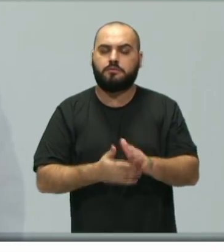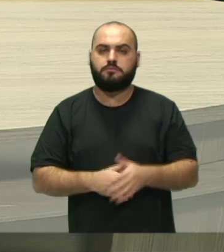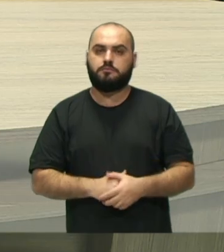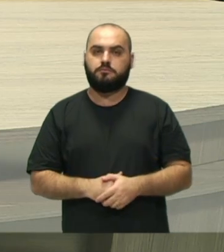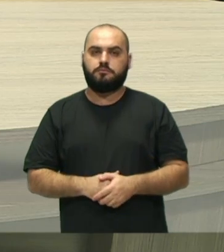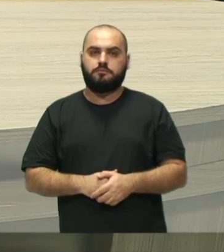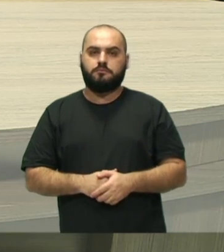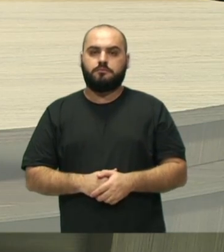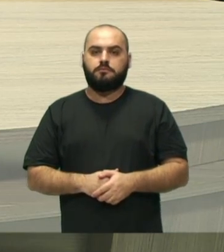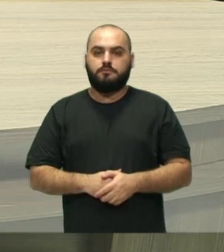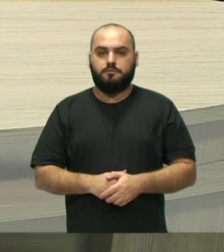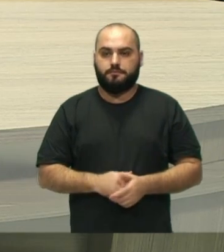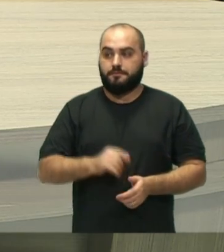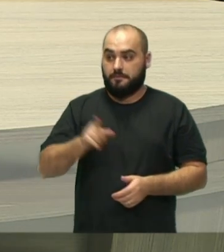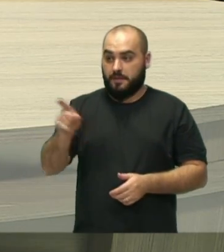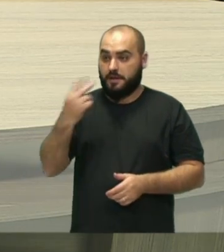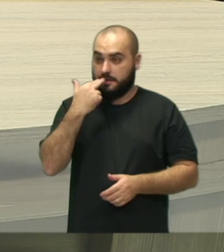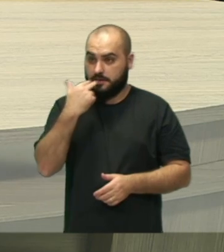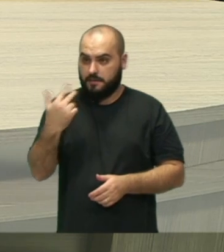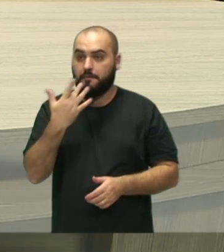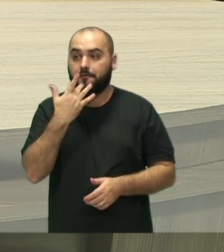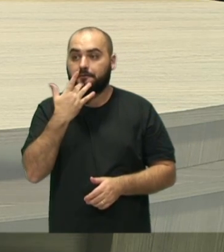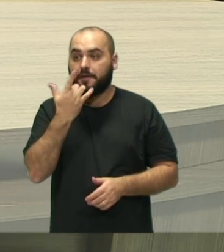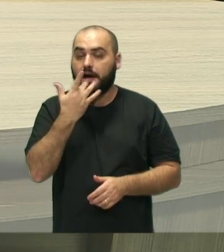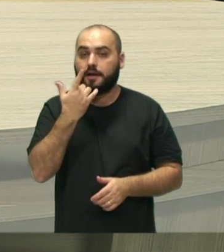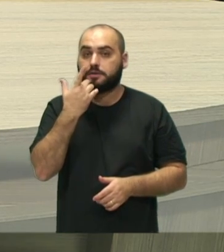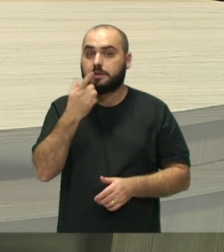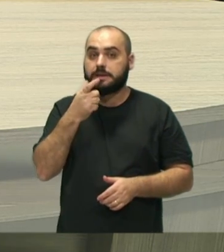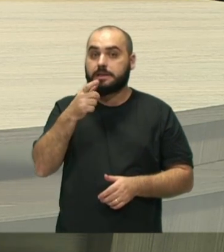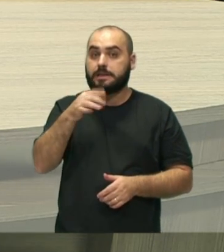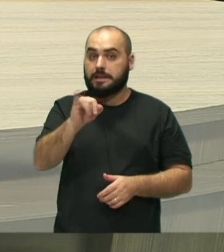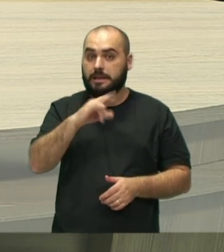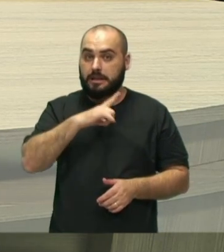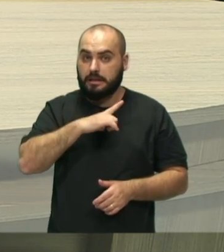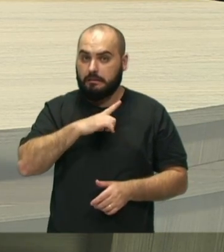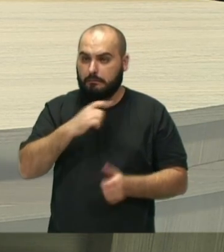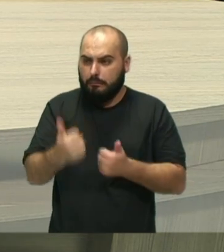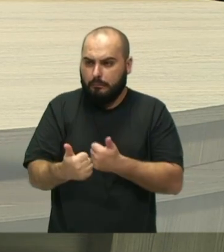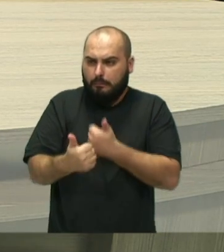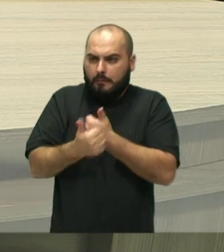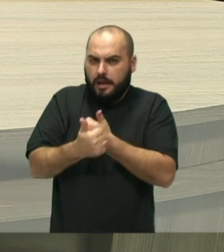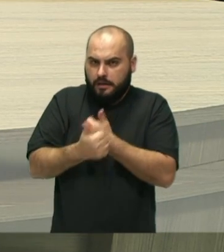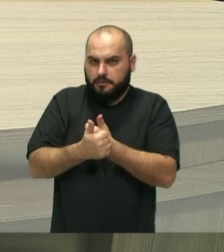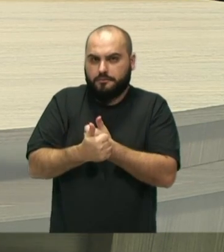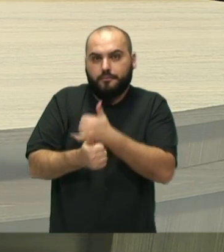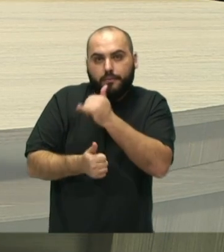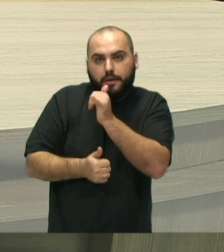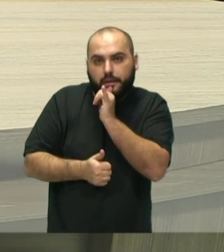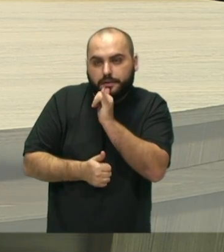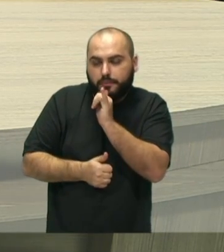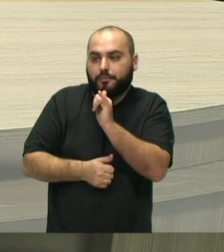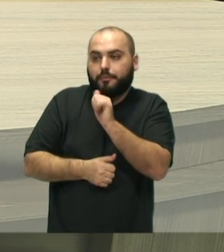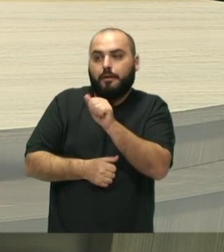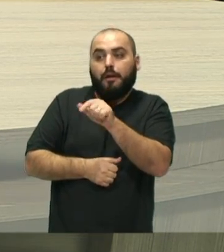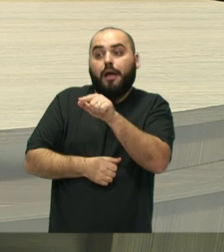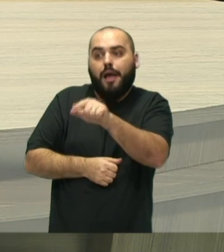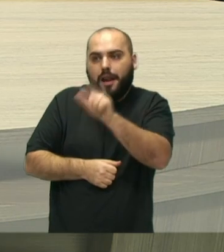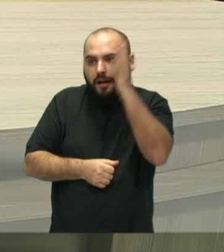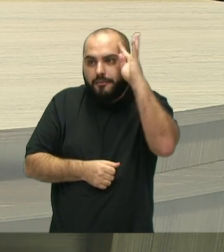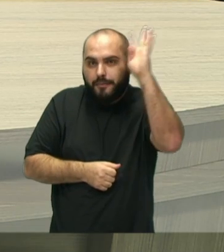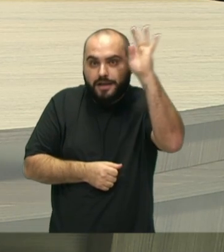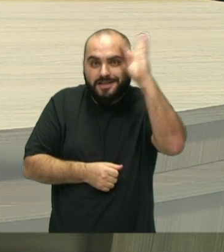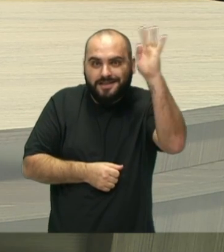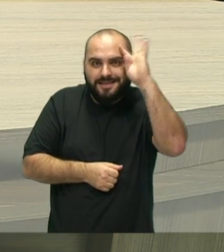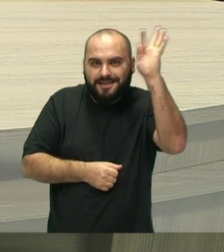conexão ela é mais facilitada quando existe mais proximidade, quer dizer, com aquilo que ela própria imagina, né?